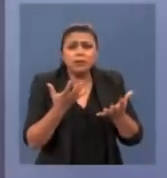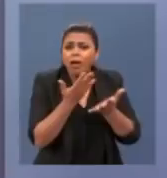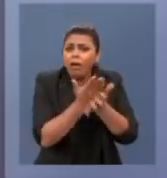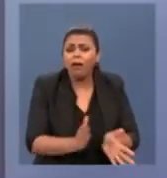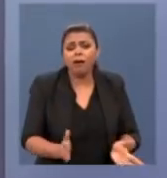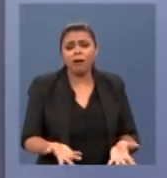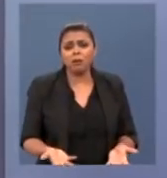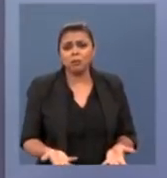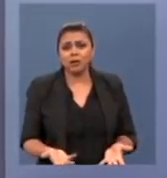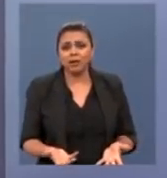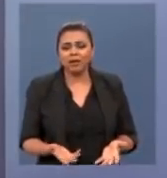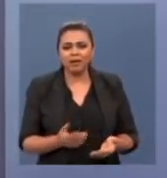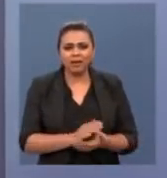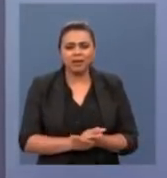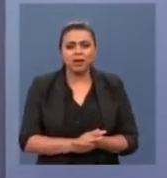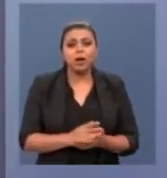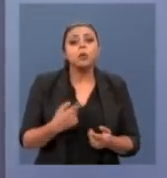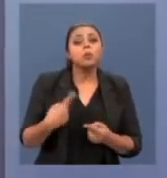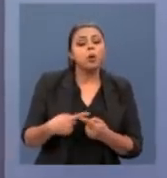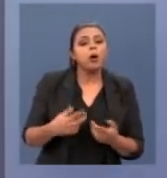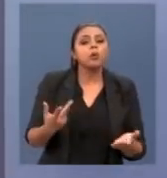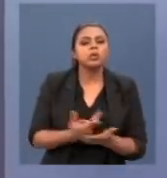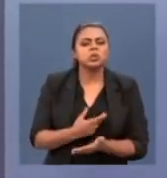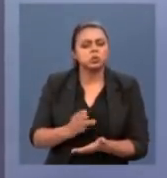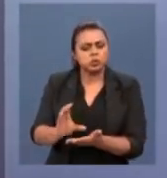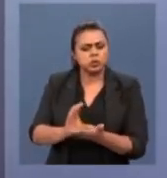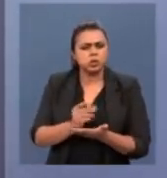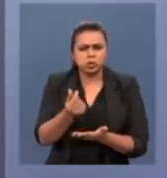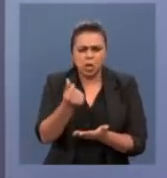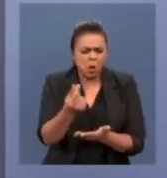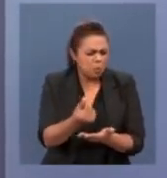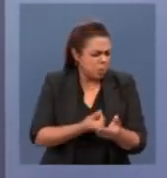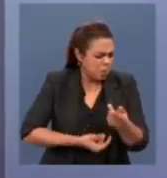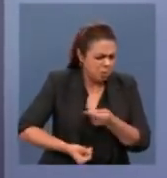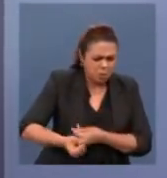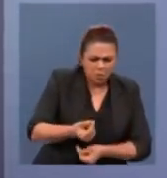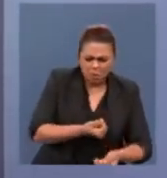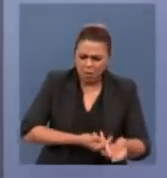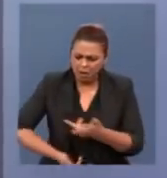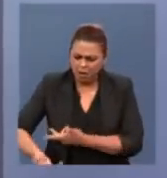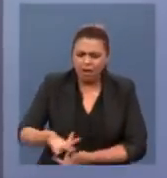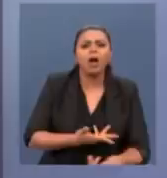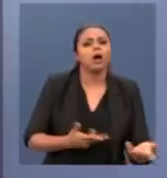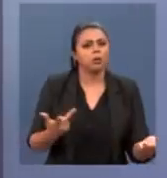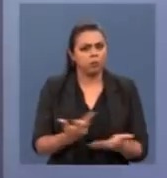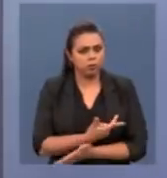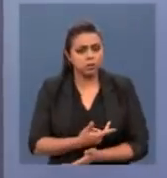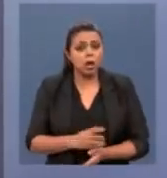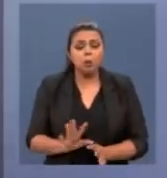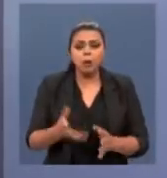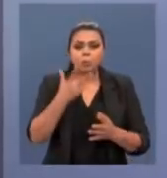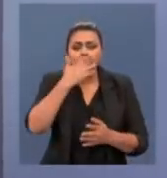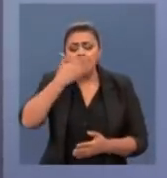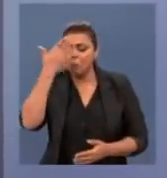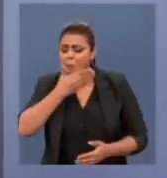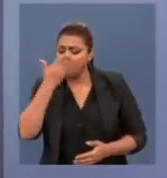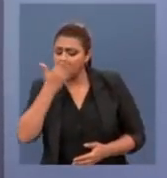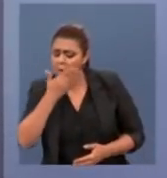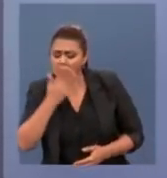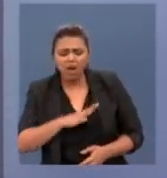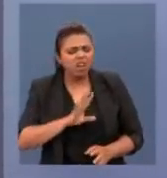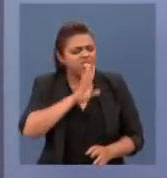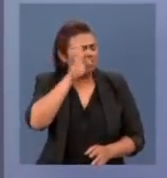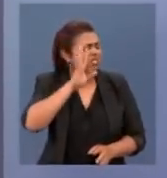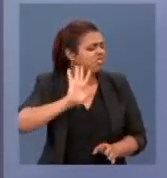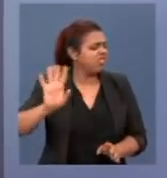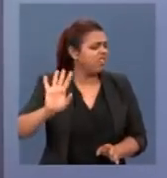receberão aí né um monte de dinheiro negociar foram delatados ninguém está olhando isso vai lá pelo